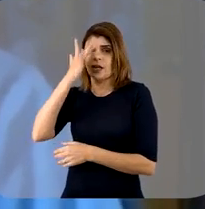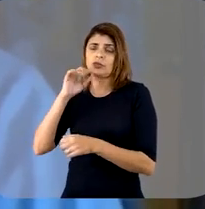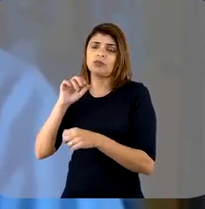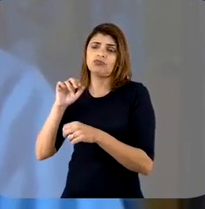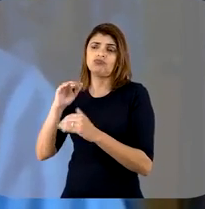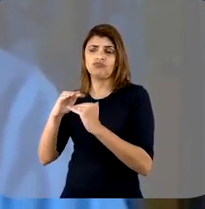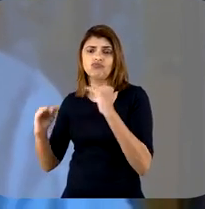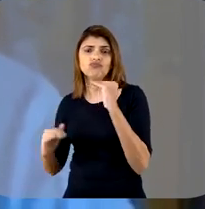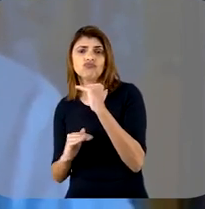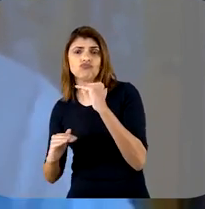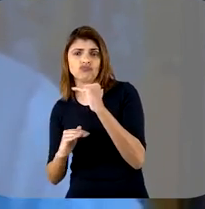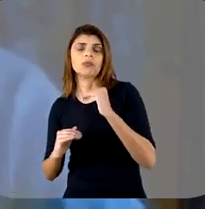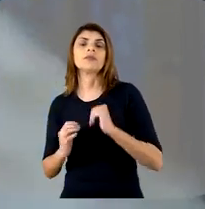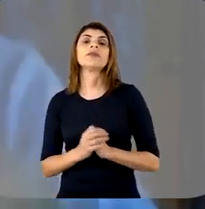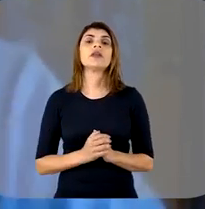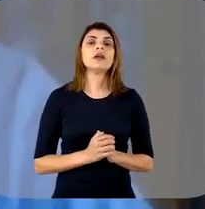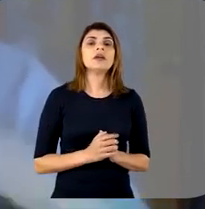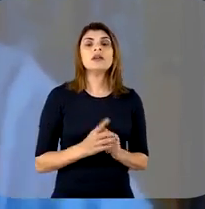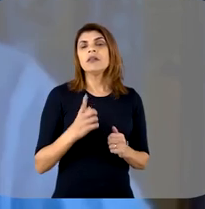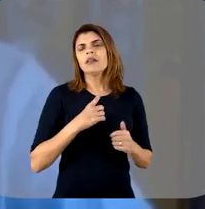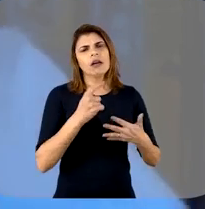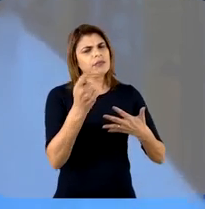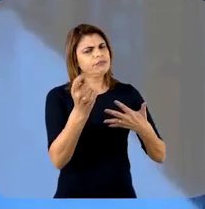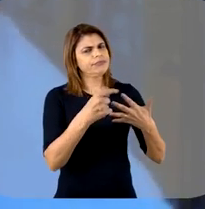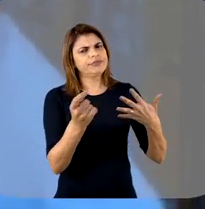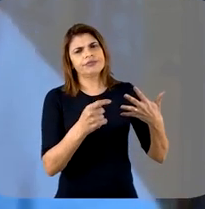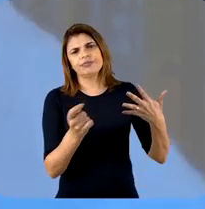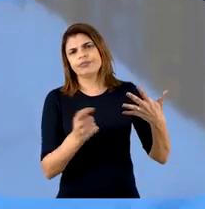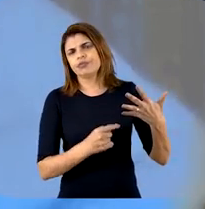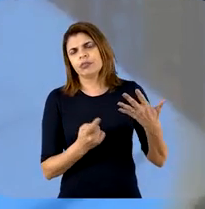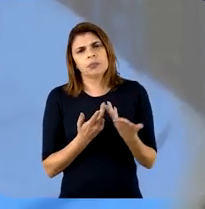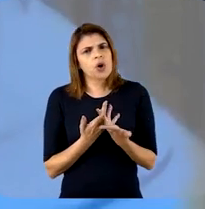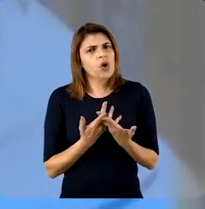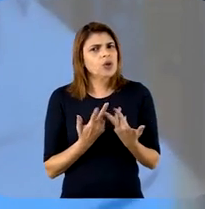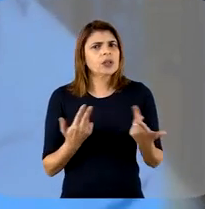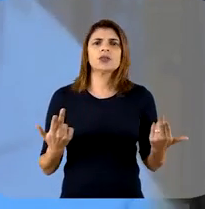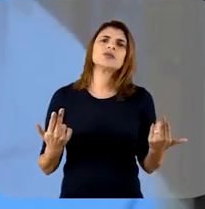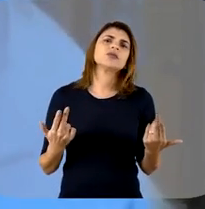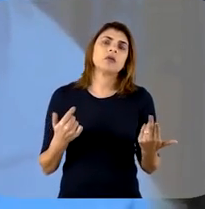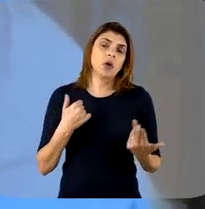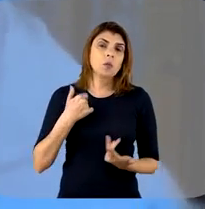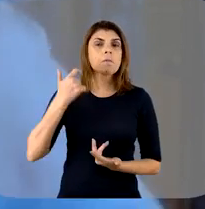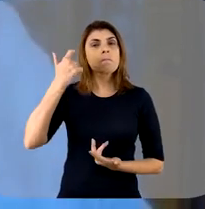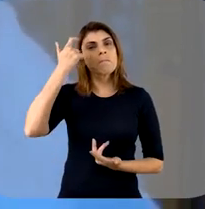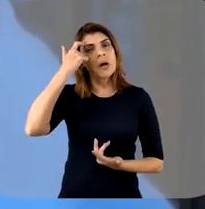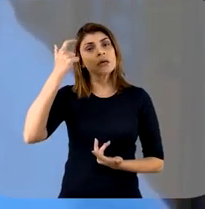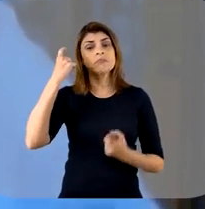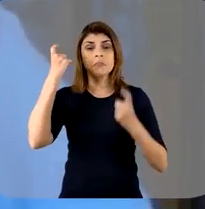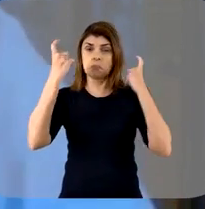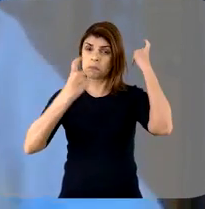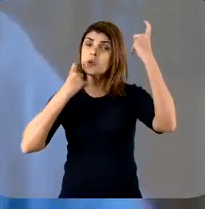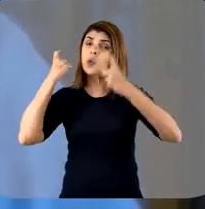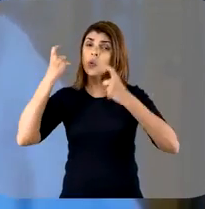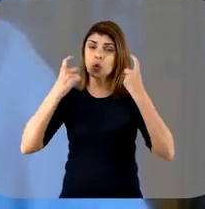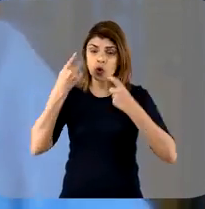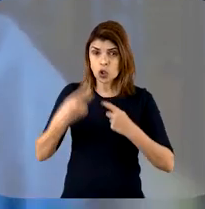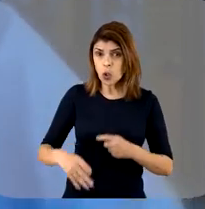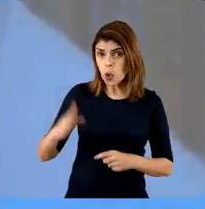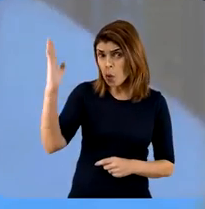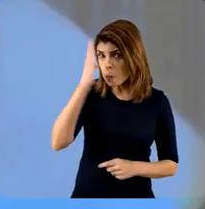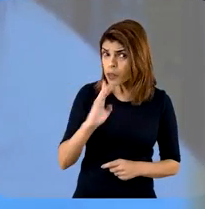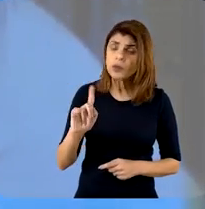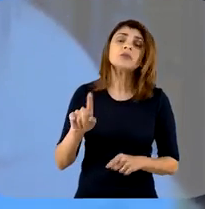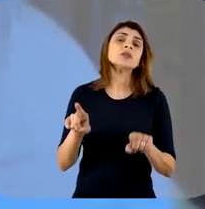Então, é um entrelaçamento de fatores, né? Que eu acho que preocupa, né, e que ganha